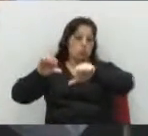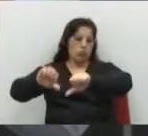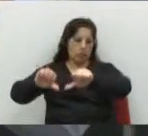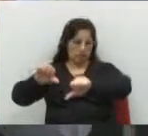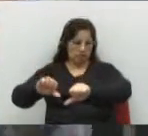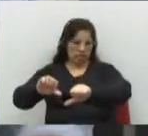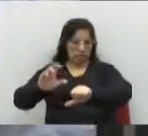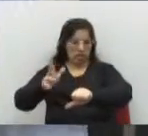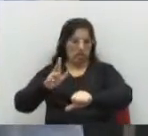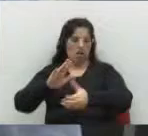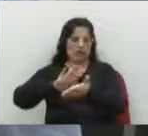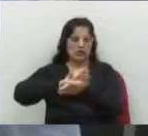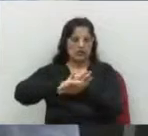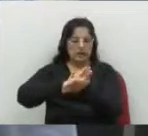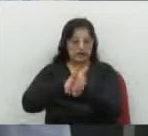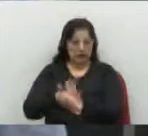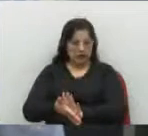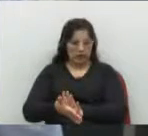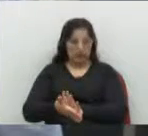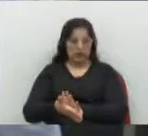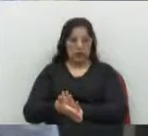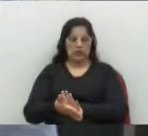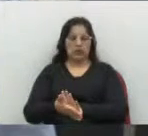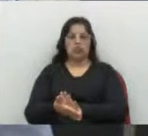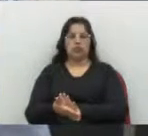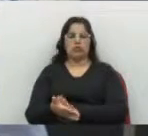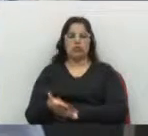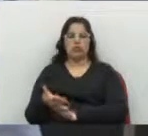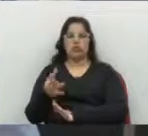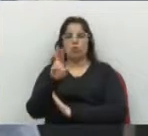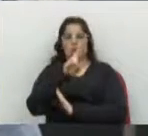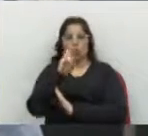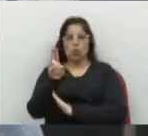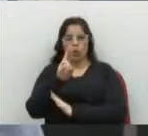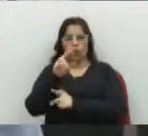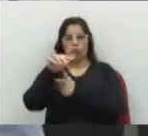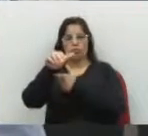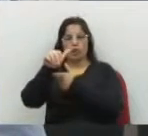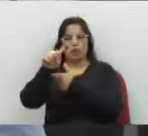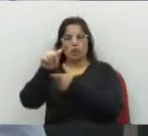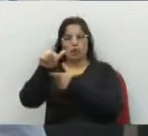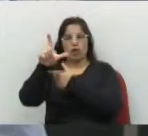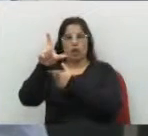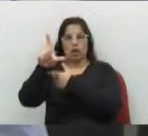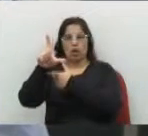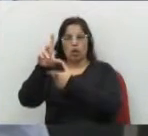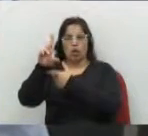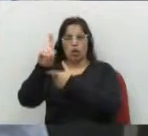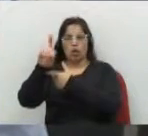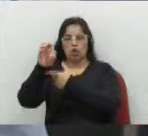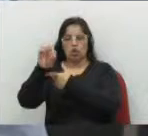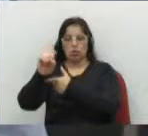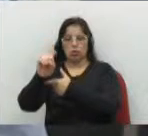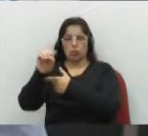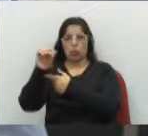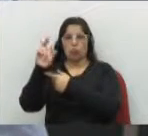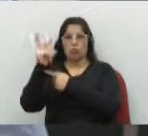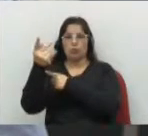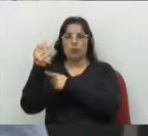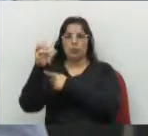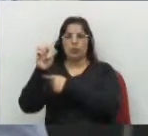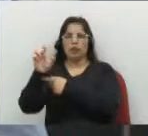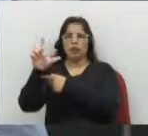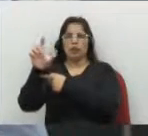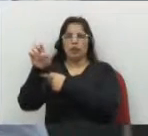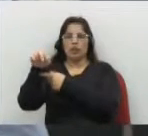o local, e a creche Aldelena, que fica lá no Jardim Aeroporto. E a Aldelena, ela fica junto